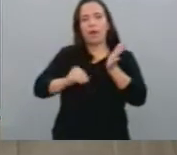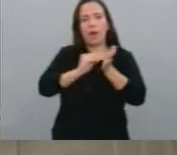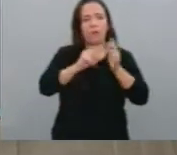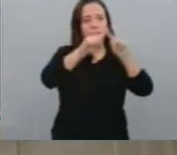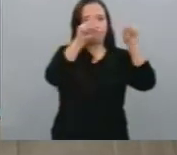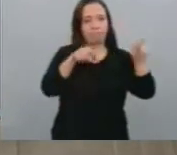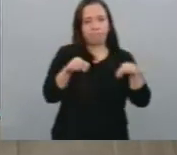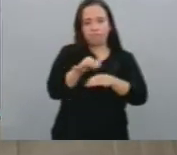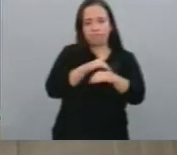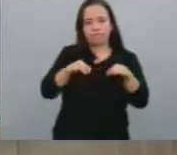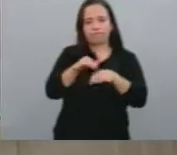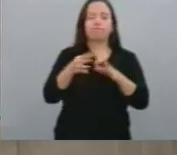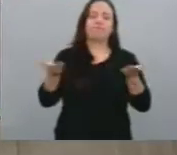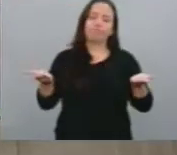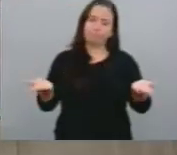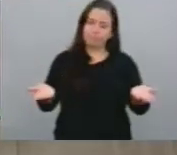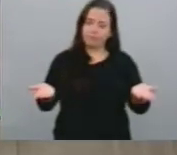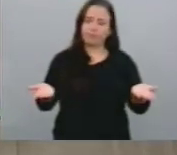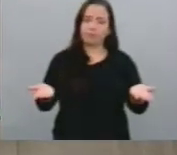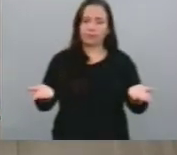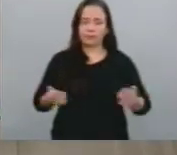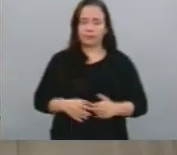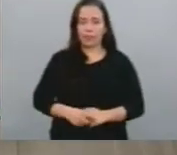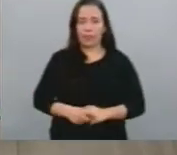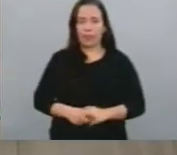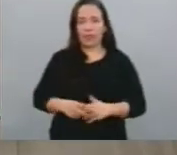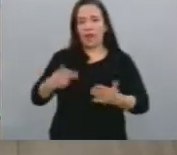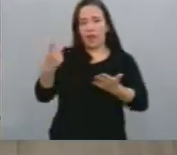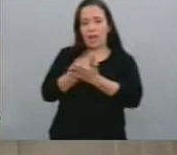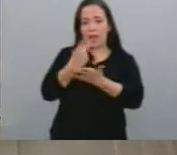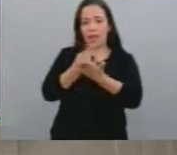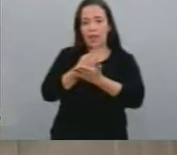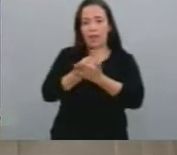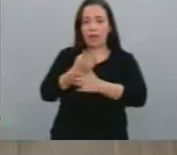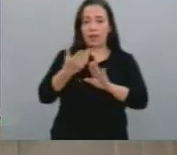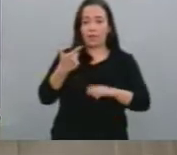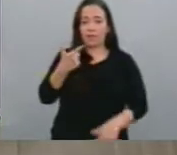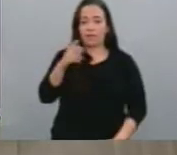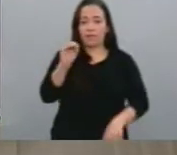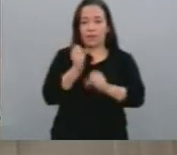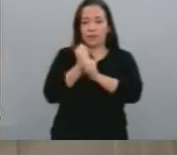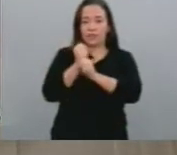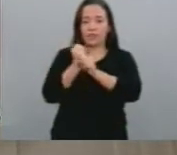quando for possível. E o erro de 20 anos atrás